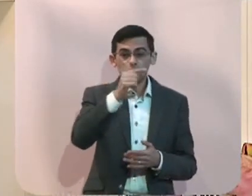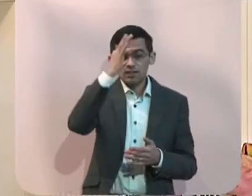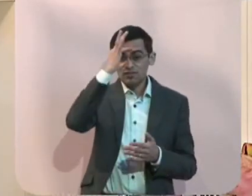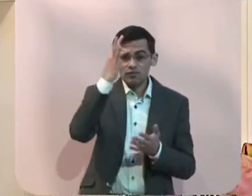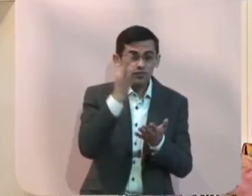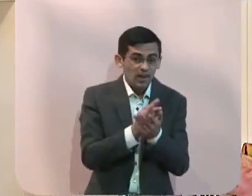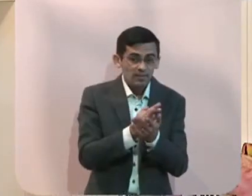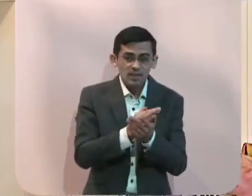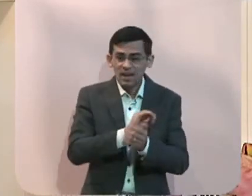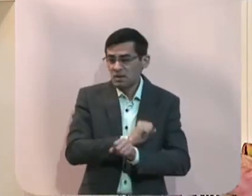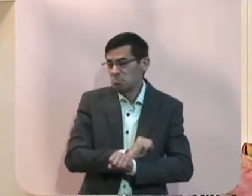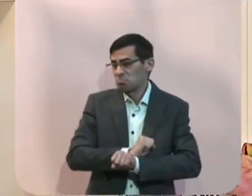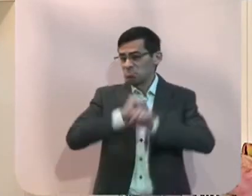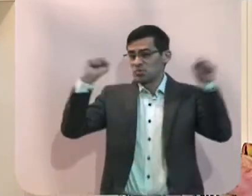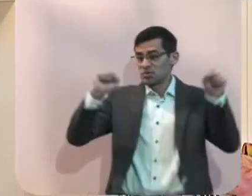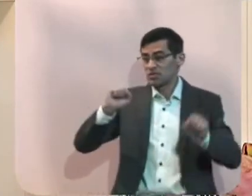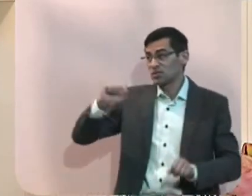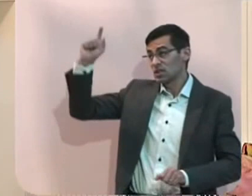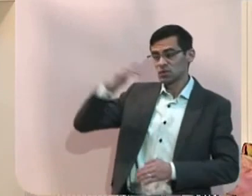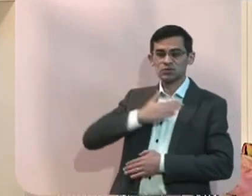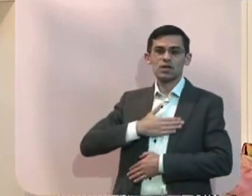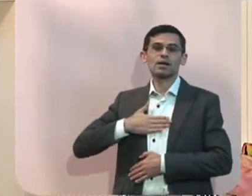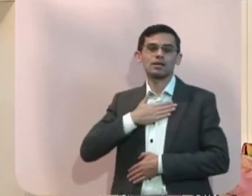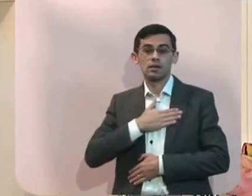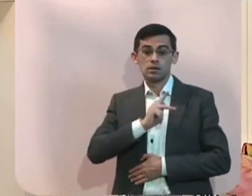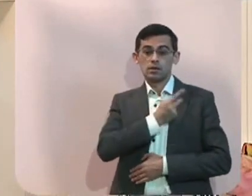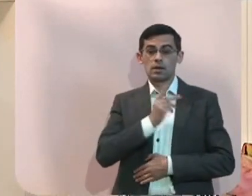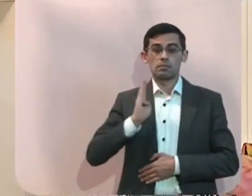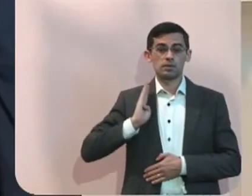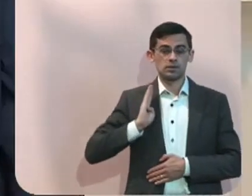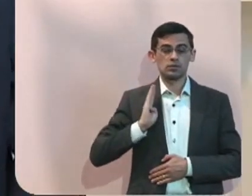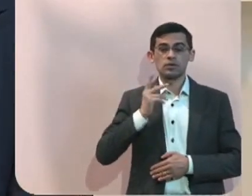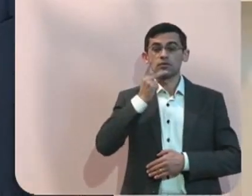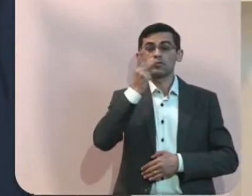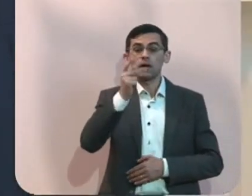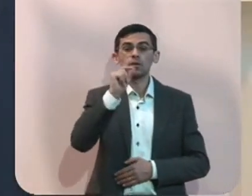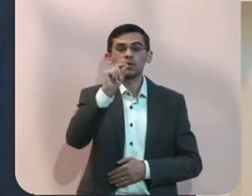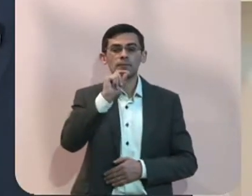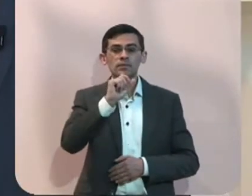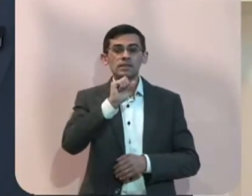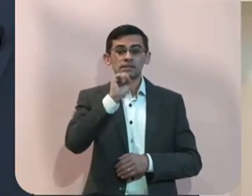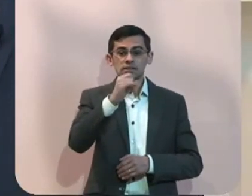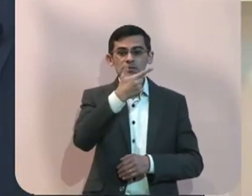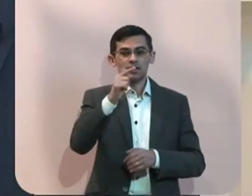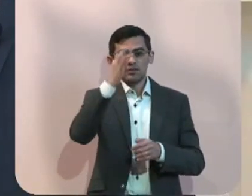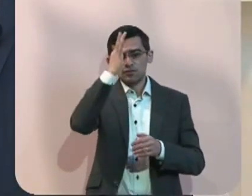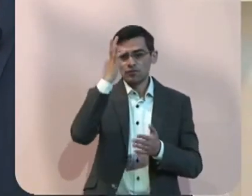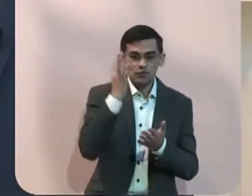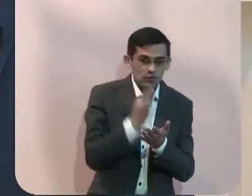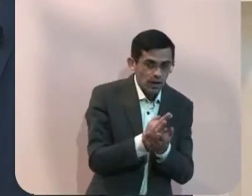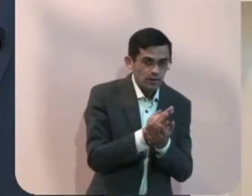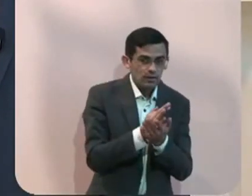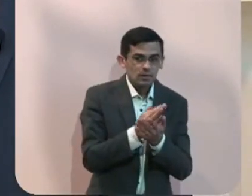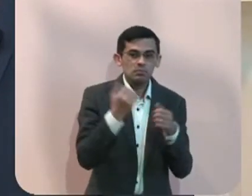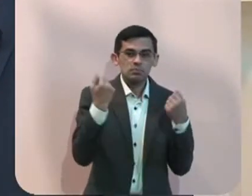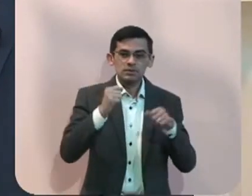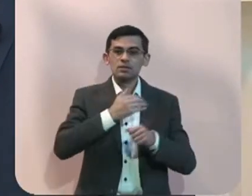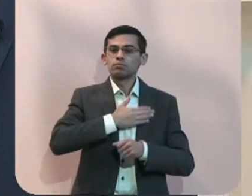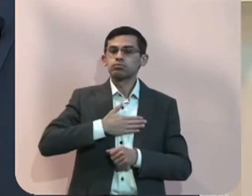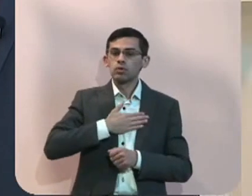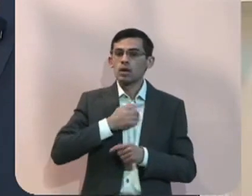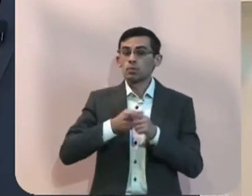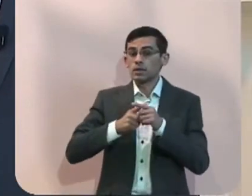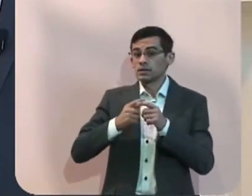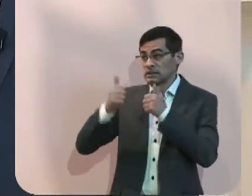é impossível agradar a Deus. Olha só o que diz Hebreus: sem fé é impossível agradar a Deus, pois quem dele se